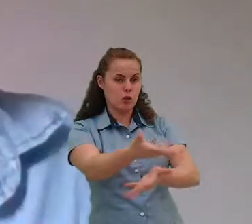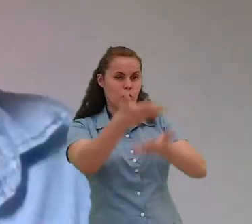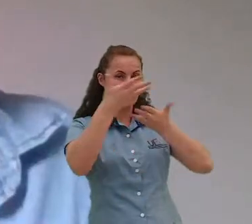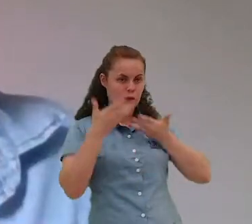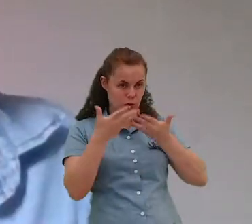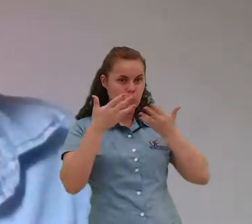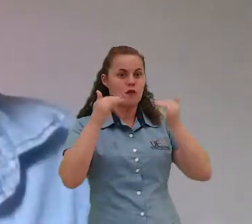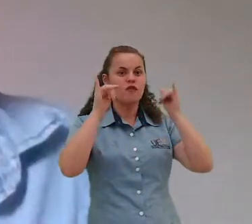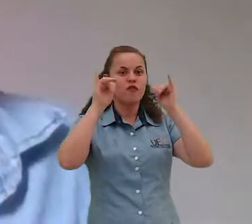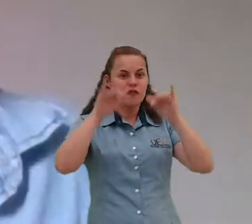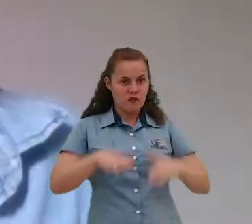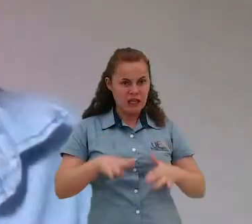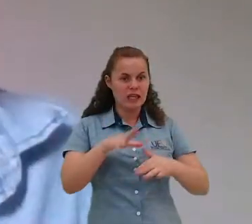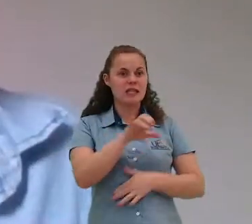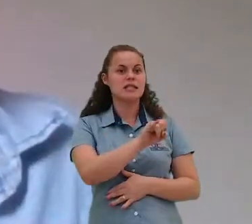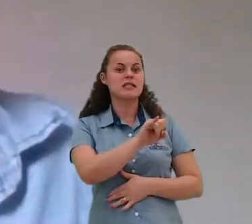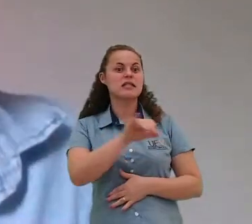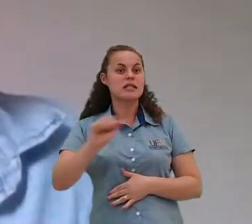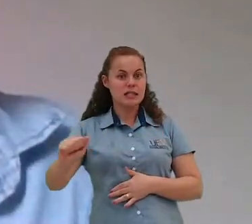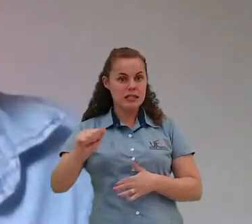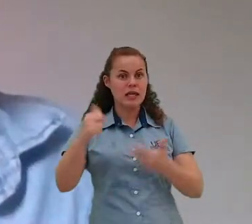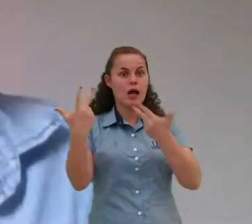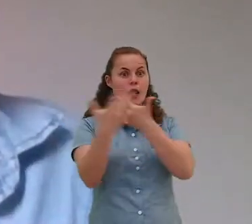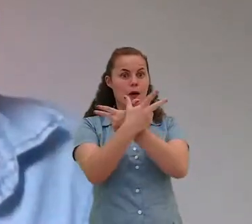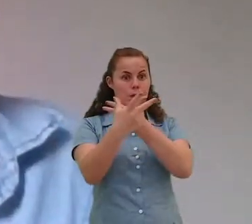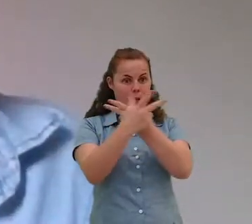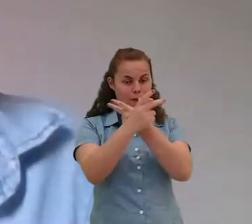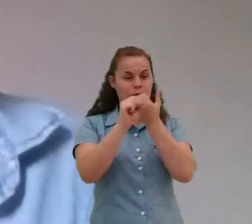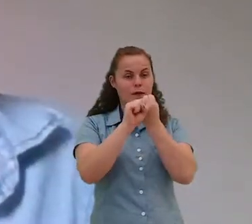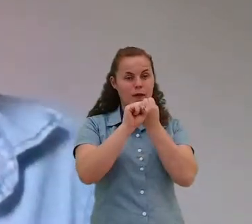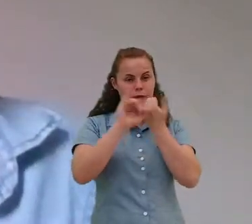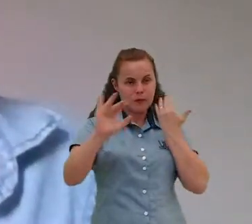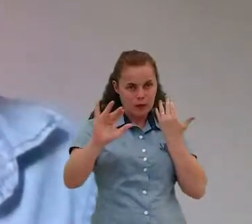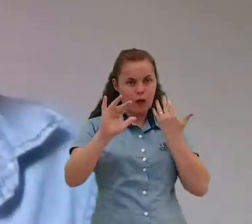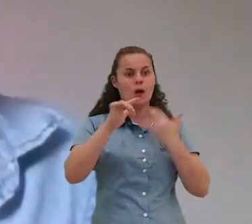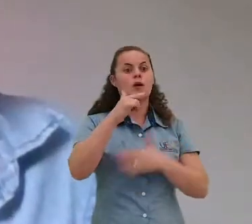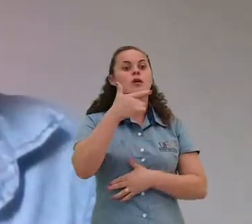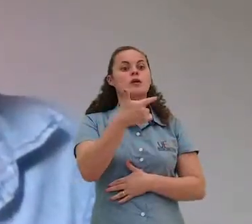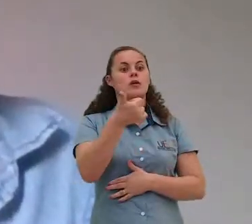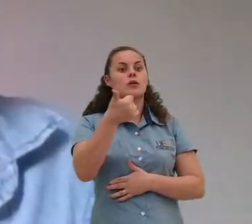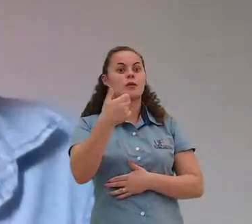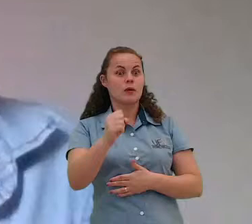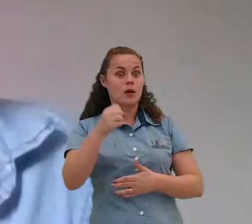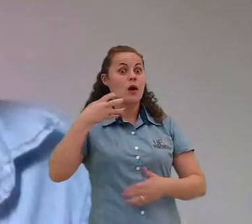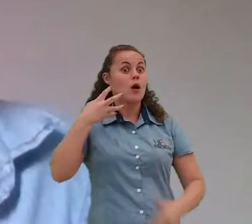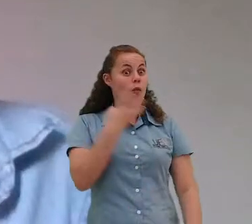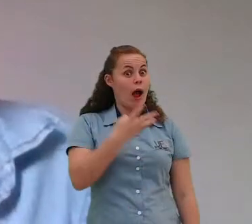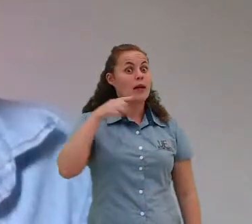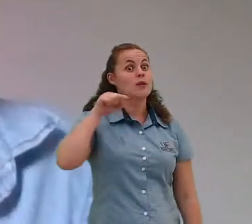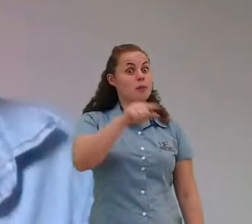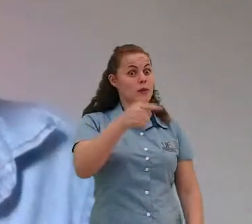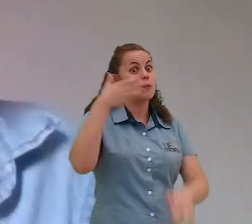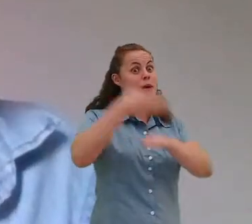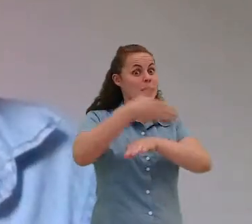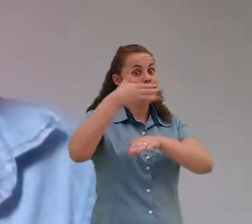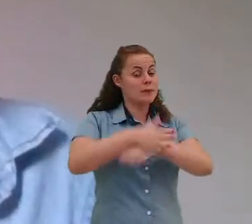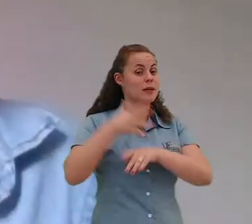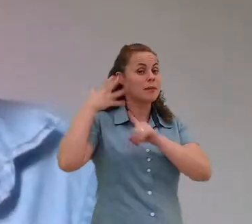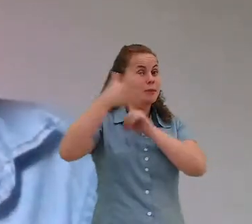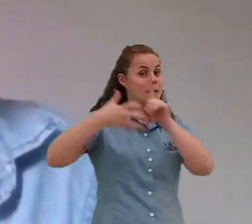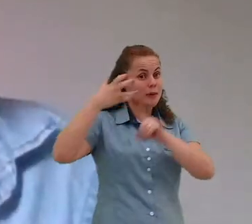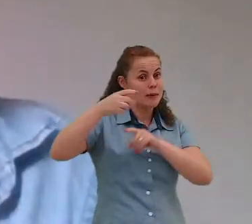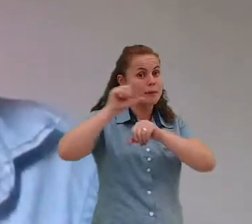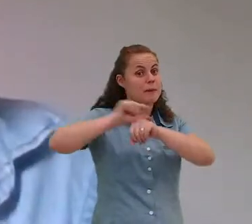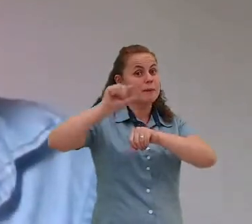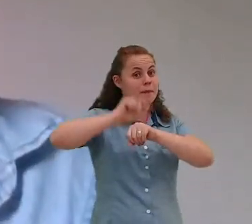a programação do CIE, UFV Virtual 2020. Foram mais de 4 mil participantes nas palestras, minicursos,